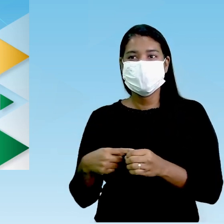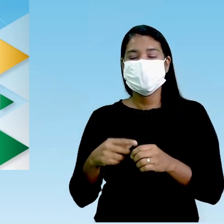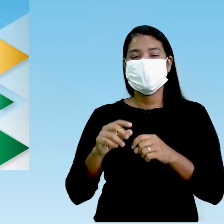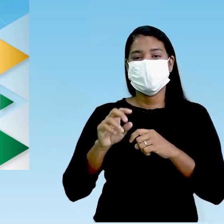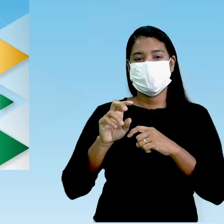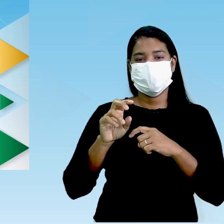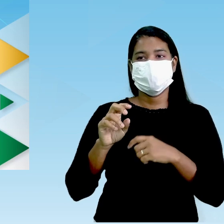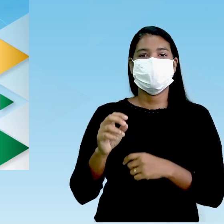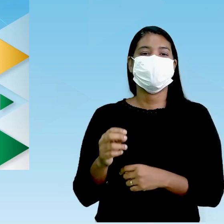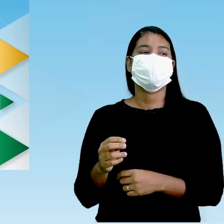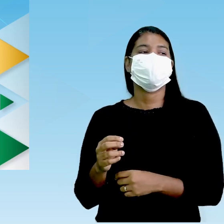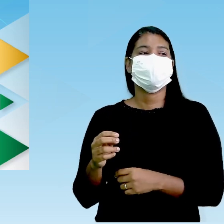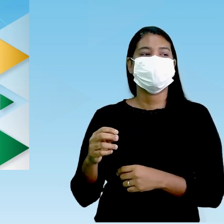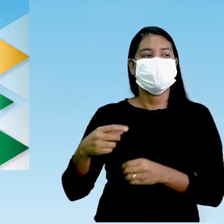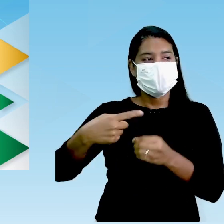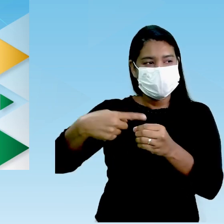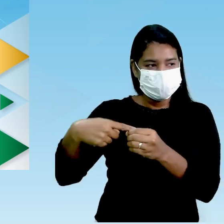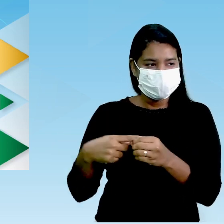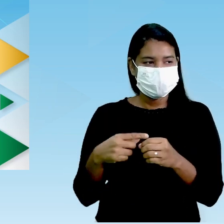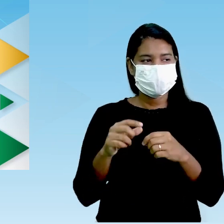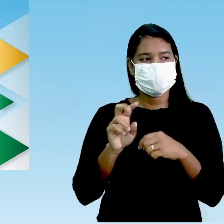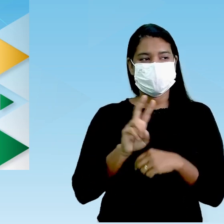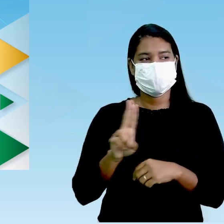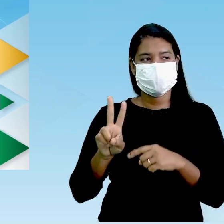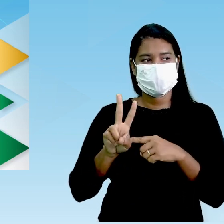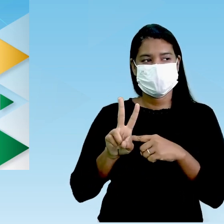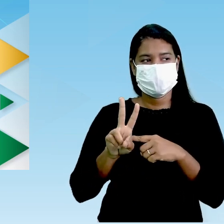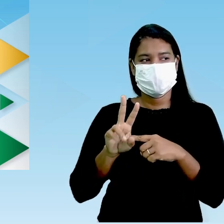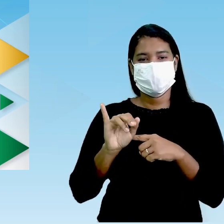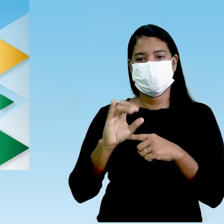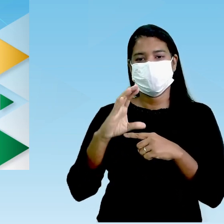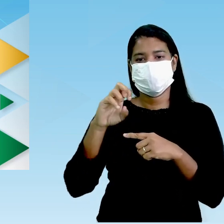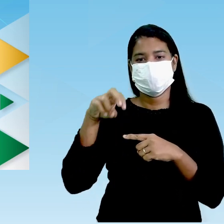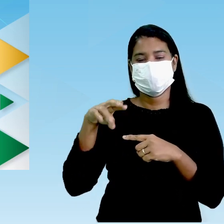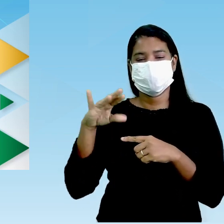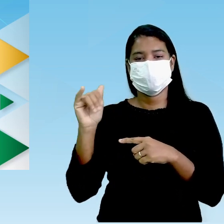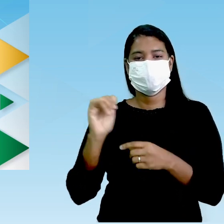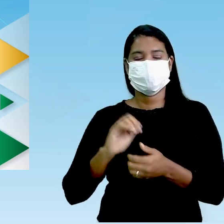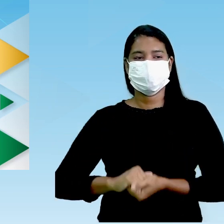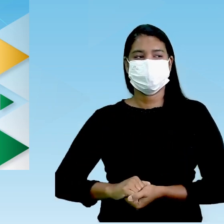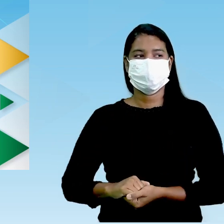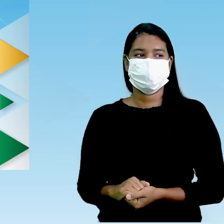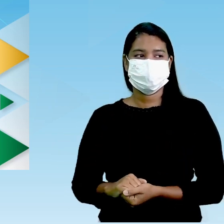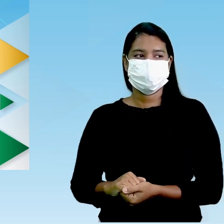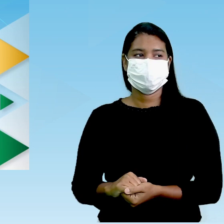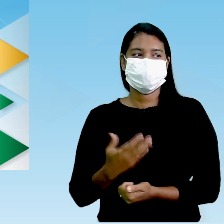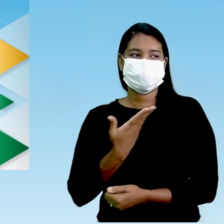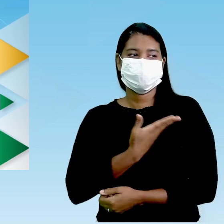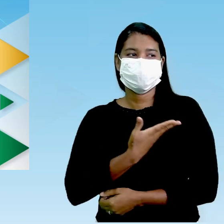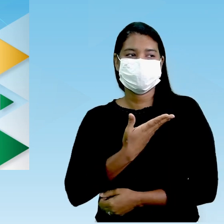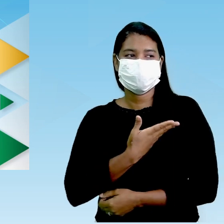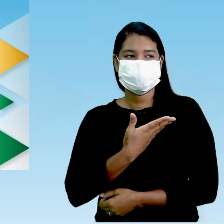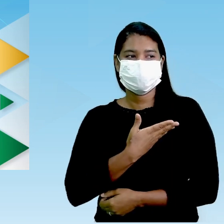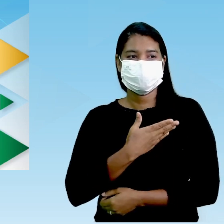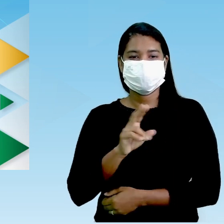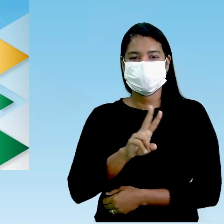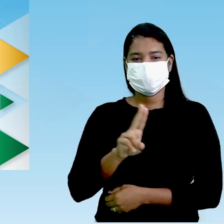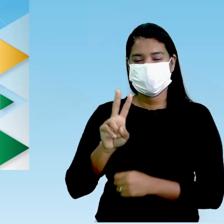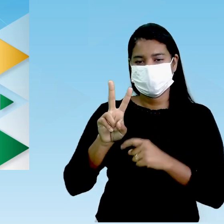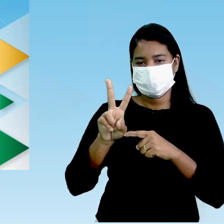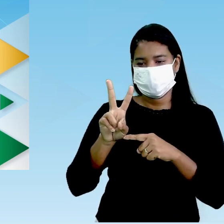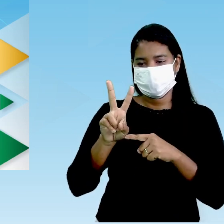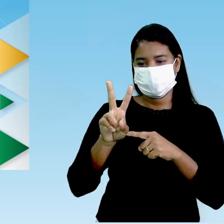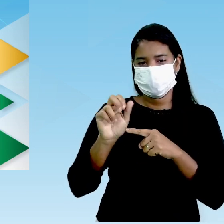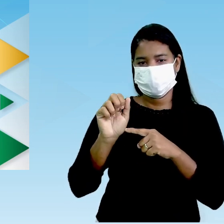Vicência. Quase que eu não lembrava, porque é longe, viu? E a minha amiga fofinha Valentina, que é